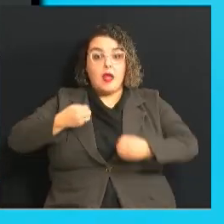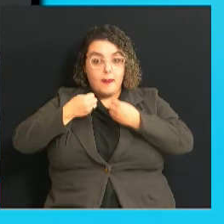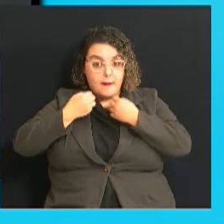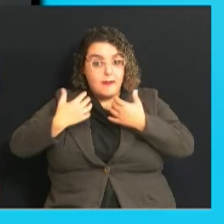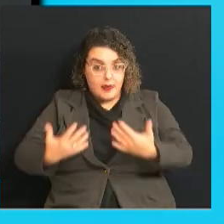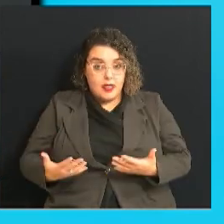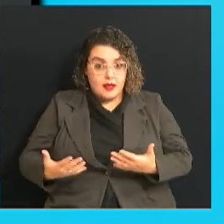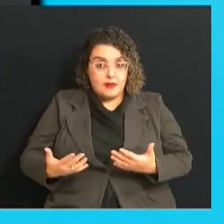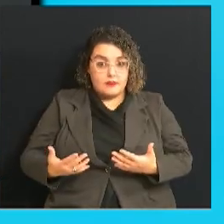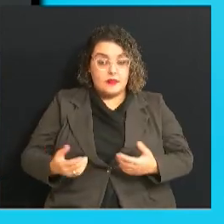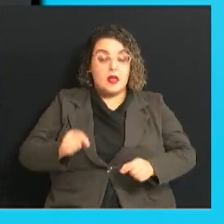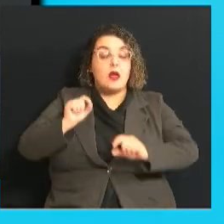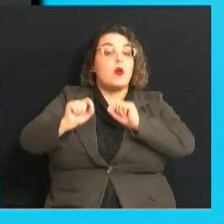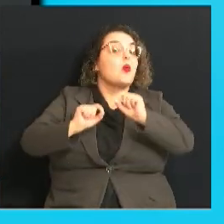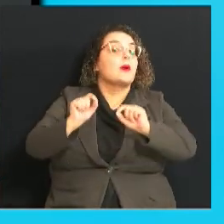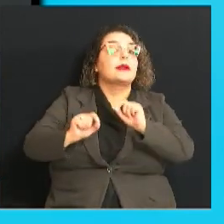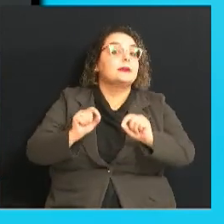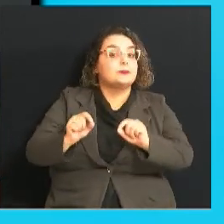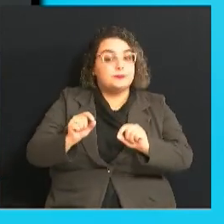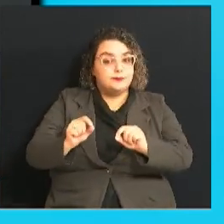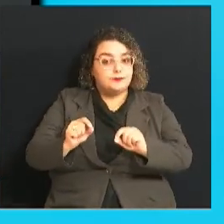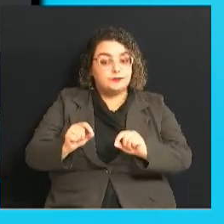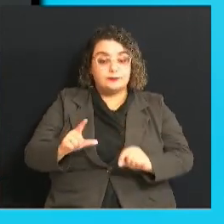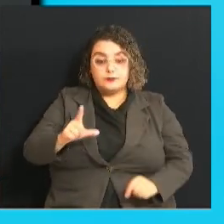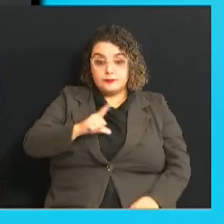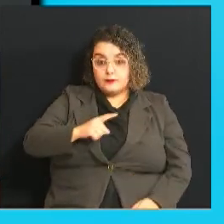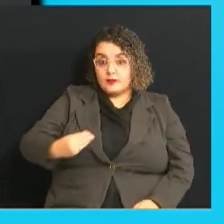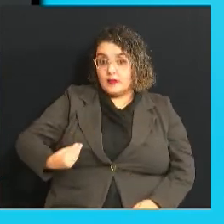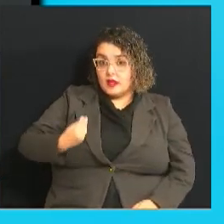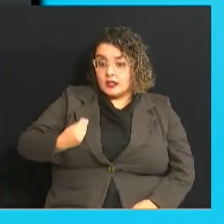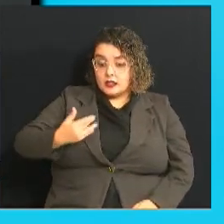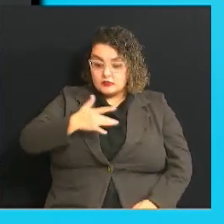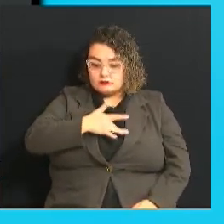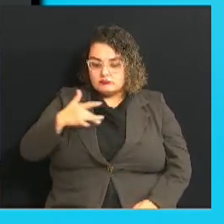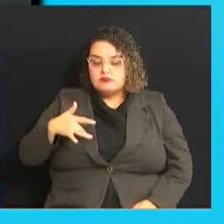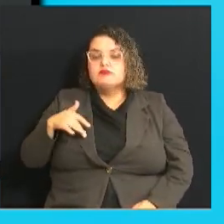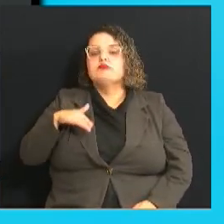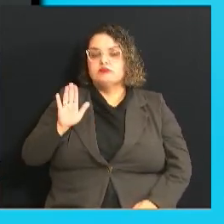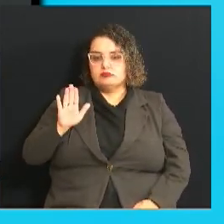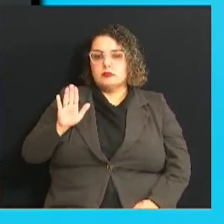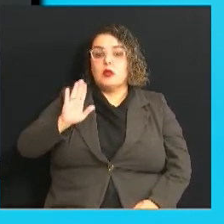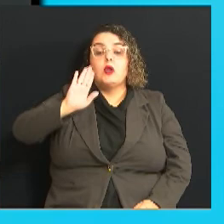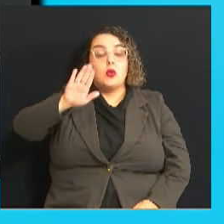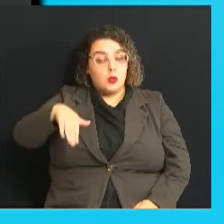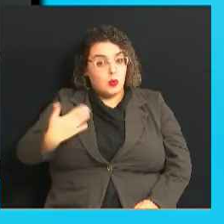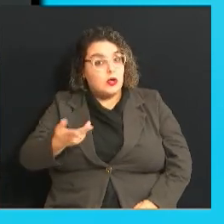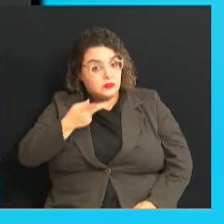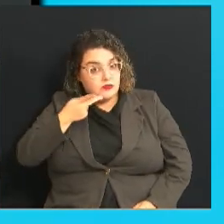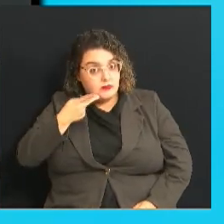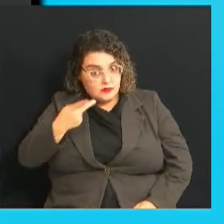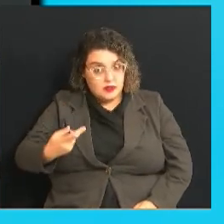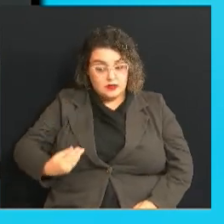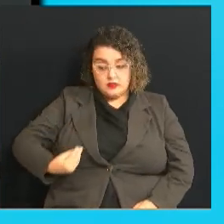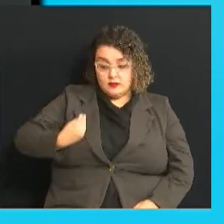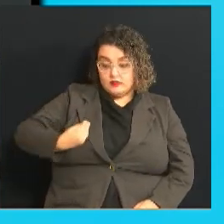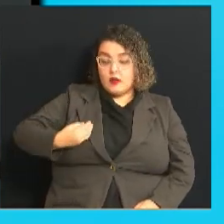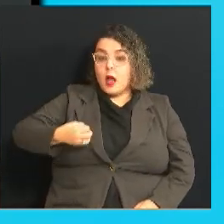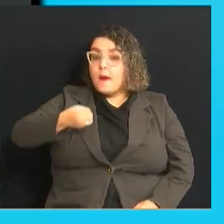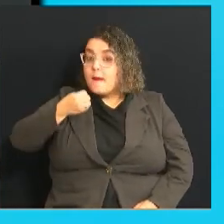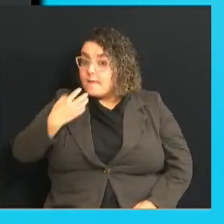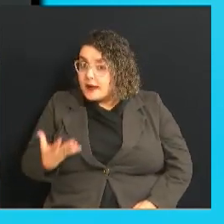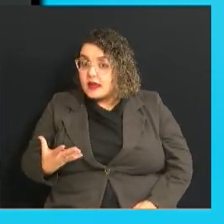é a gente ter uma vida o mais saudável possível. Quando eu falo saudável, é a gente viver bem, fazendo o que a